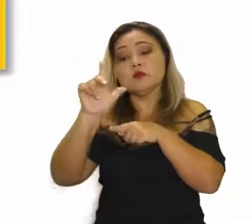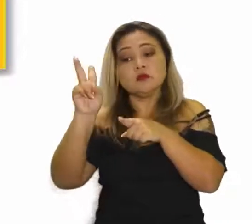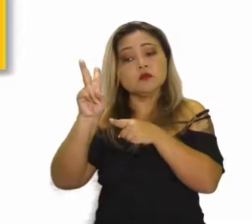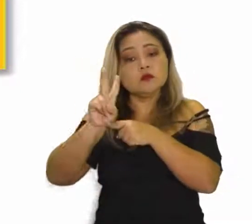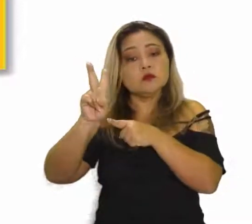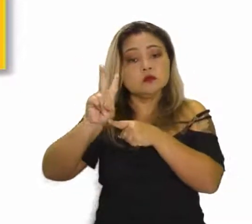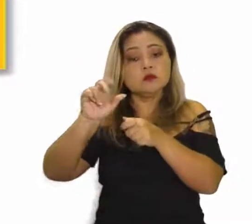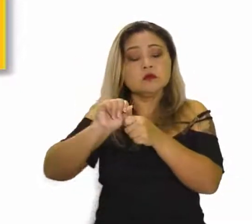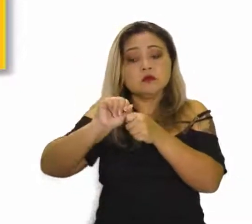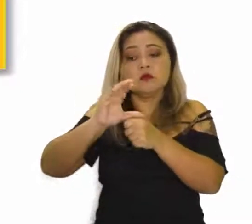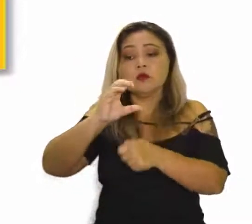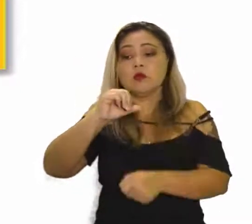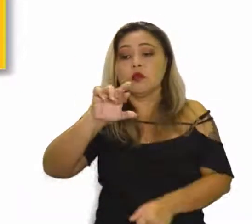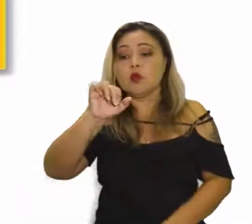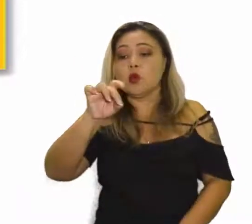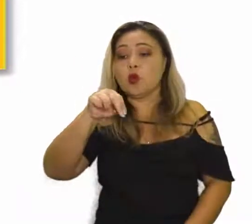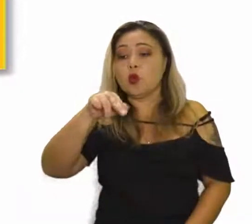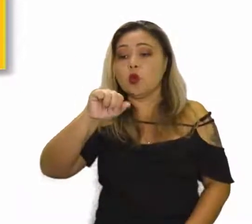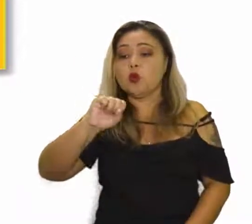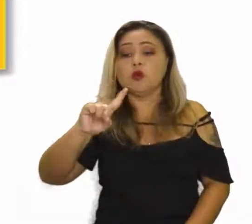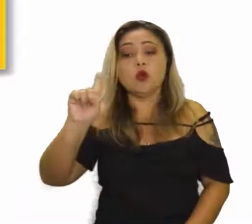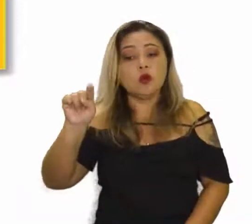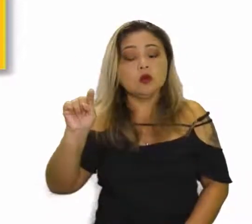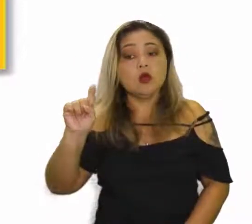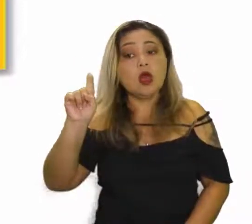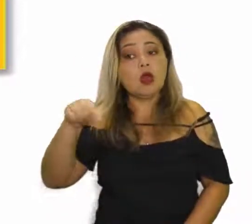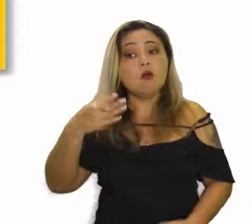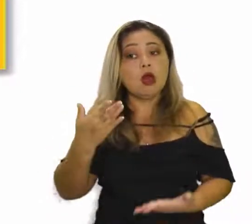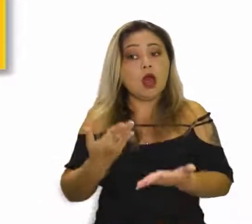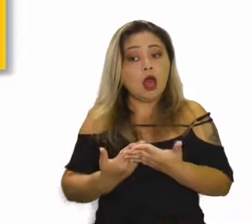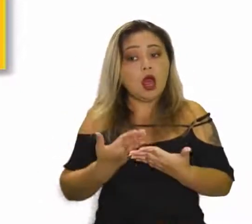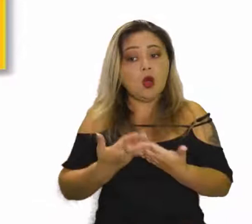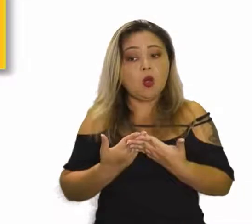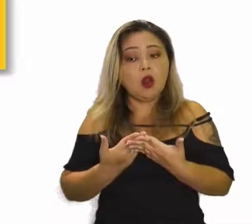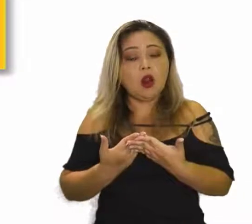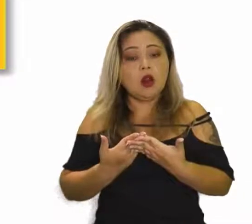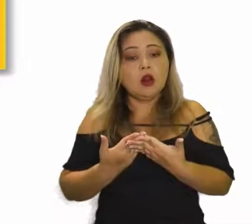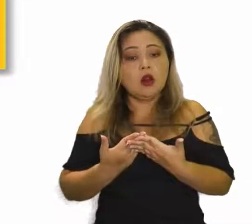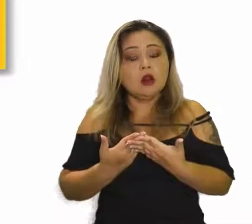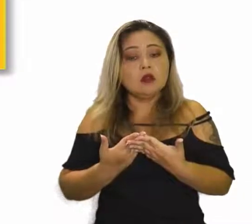criadores de codorna. Então, é uma aula